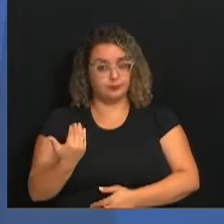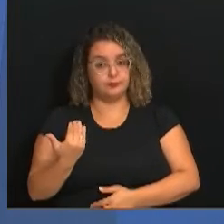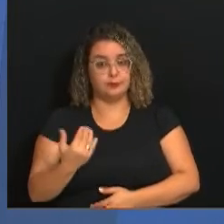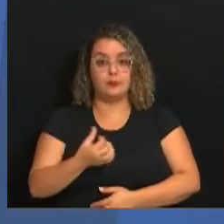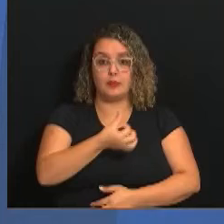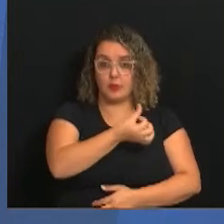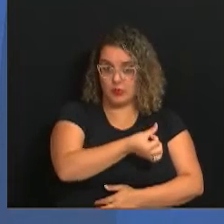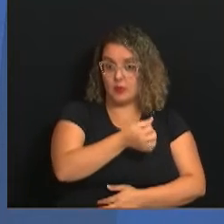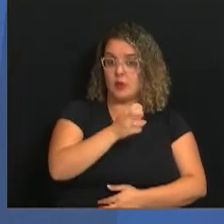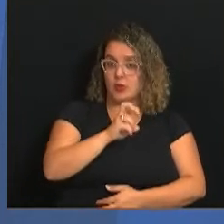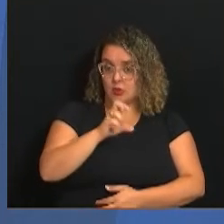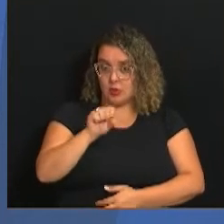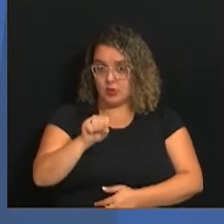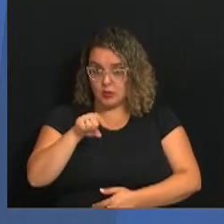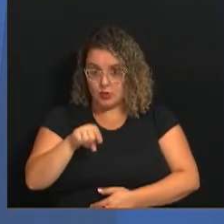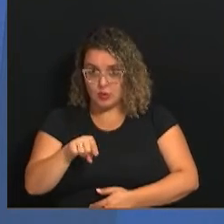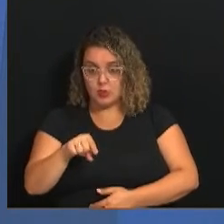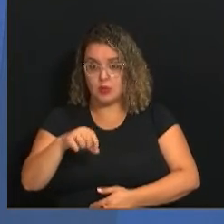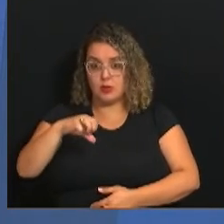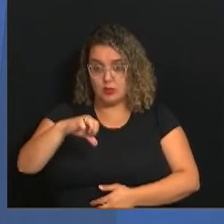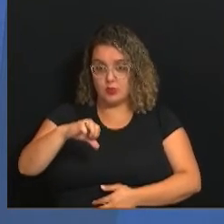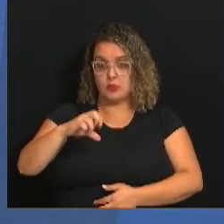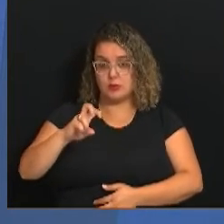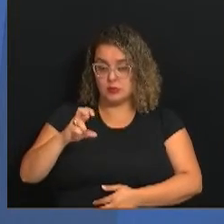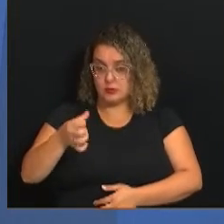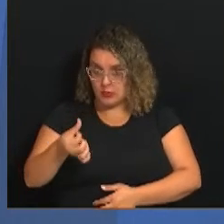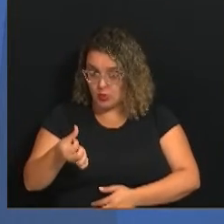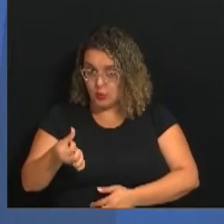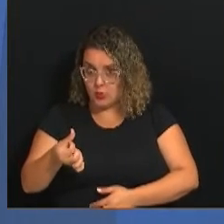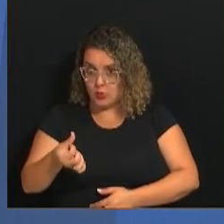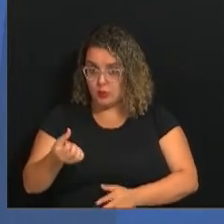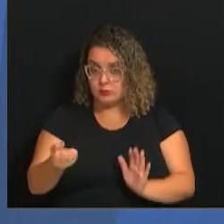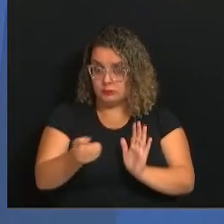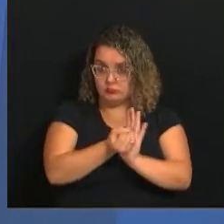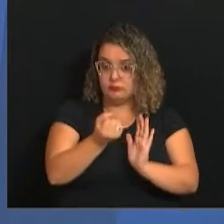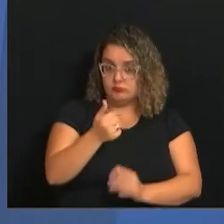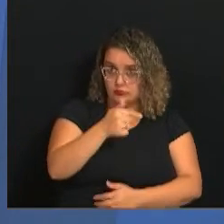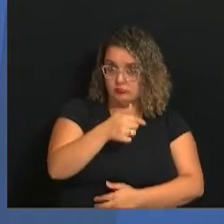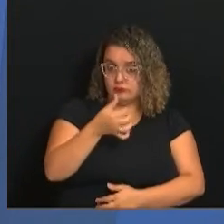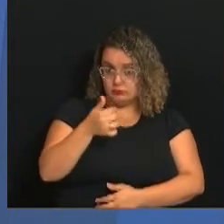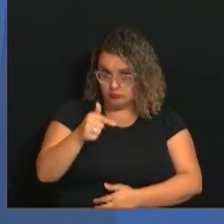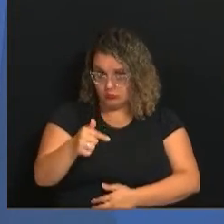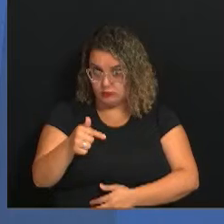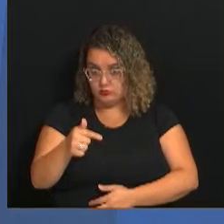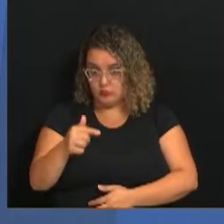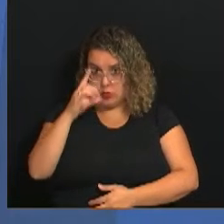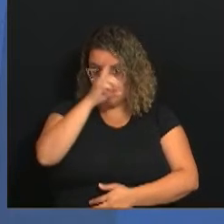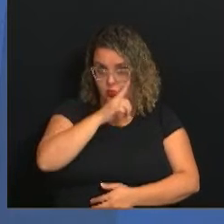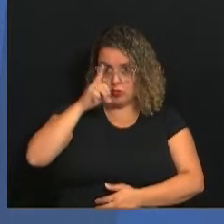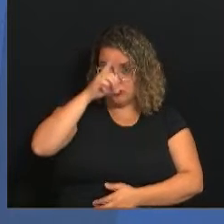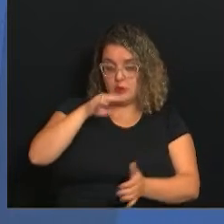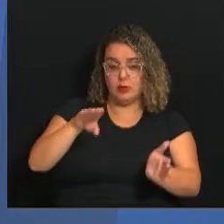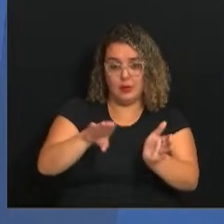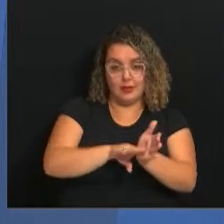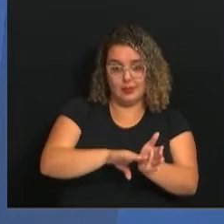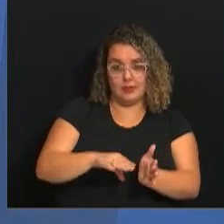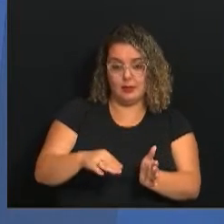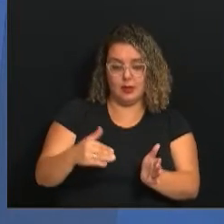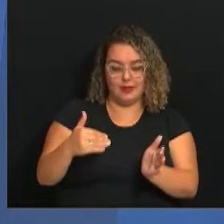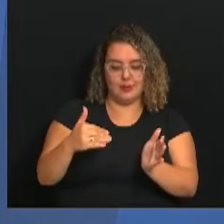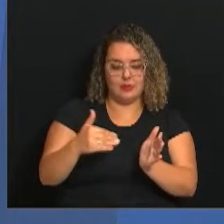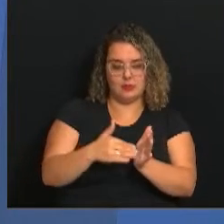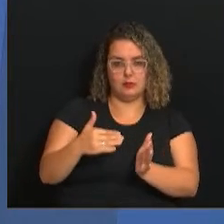hora das notícias da metrópole aqui de Campinas, e a gente começa naquele panorama que a gente faz aqui diariamente sobre a Covid-19. Então,